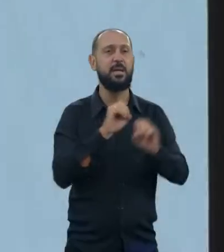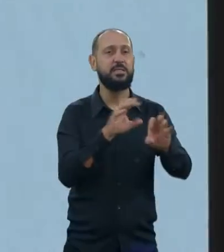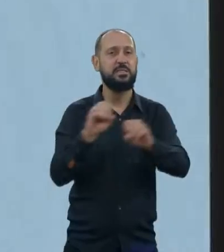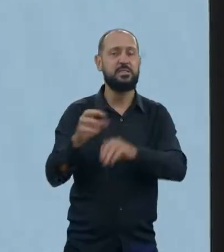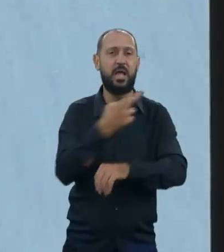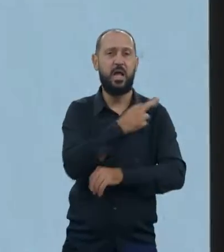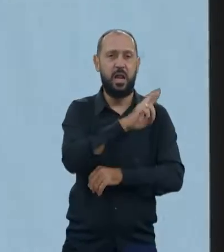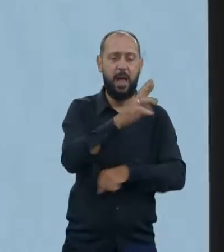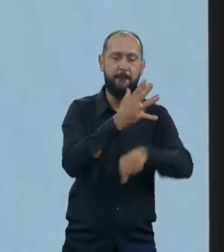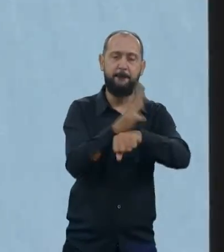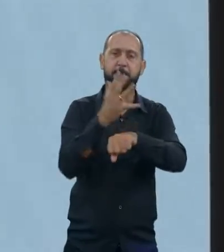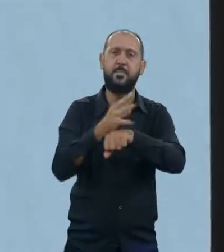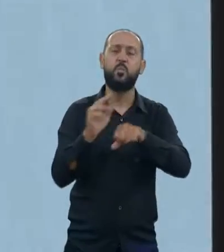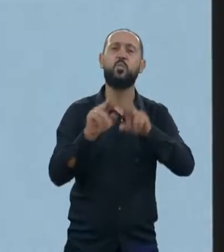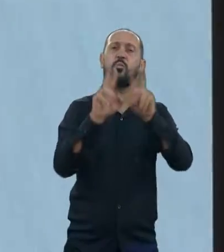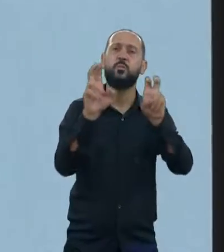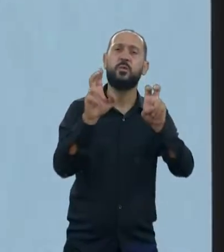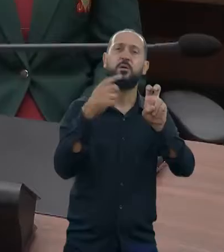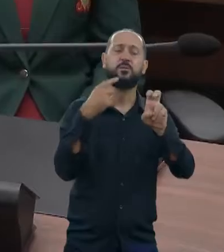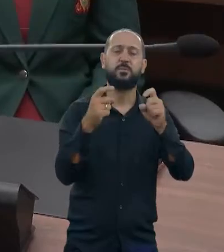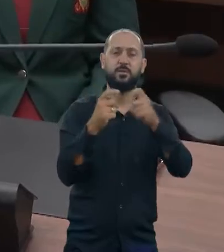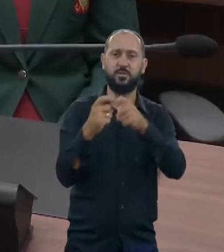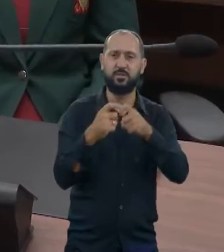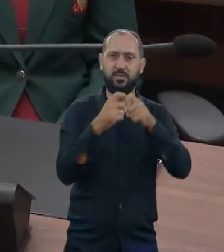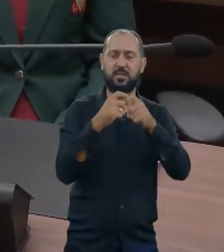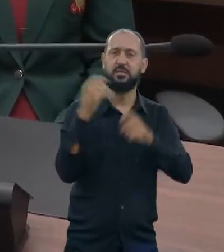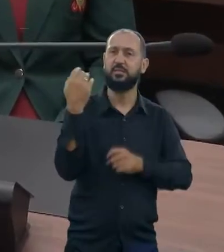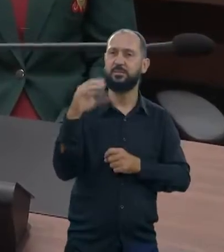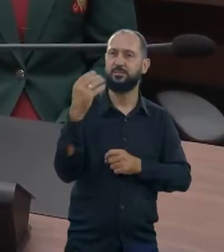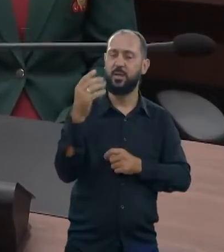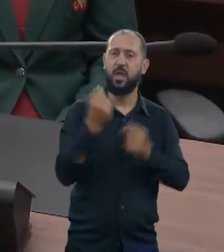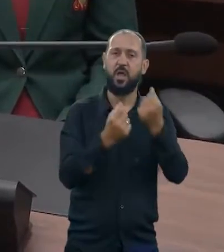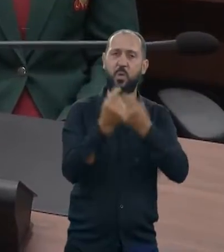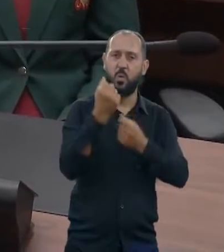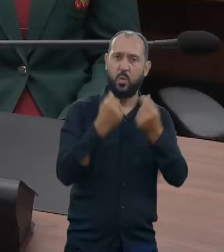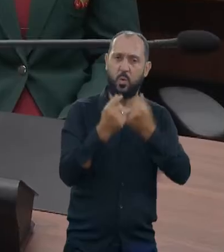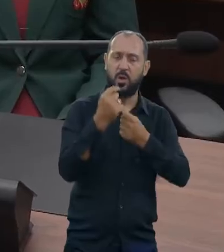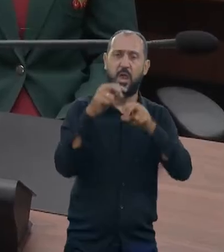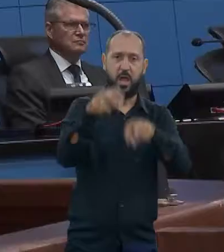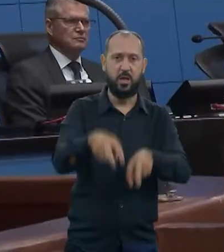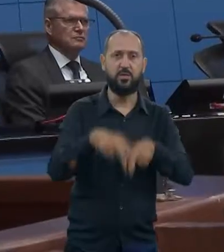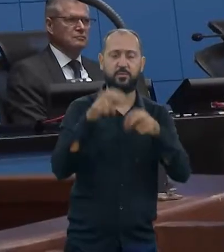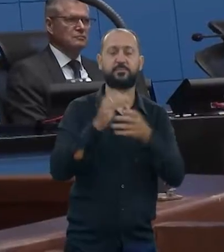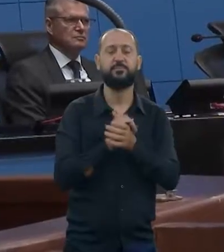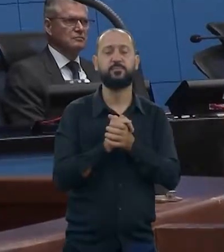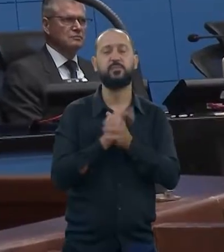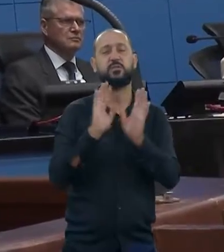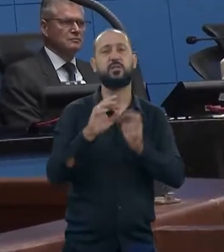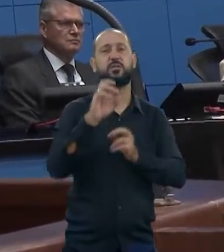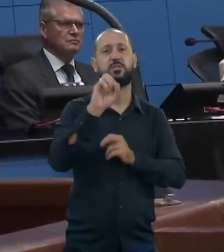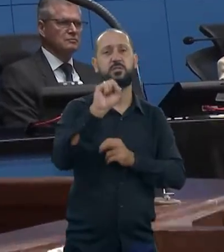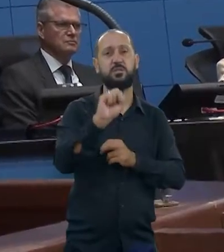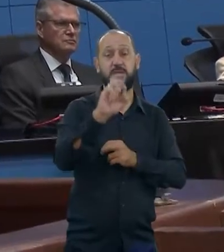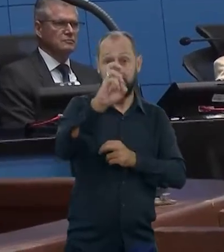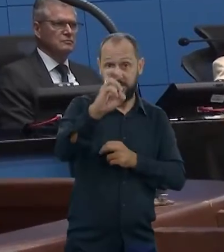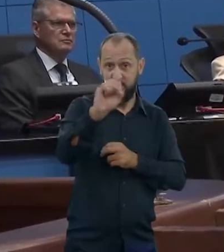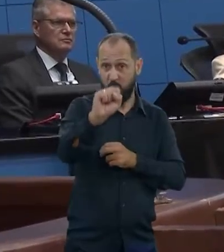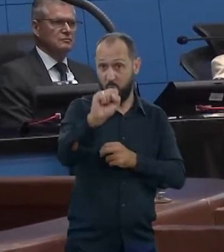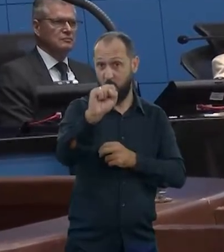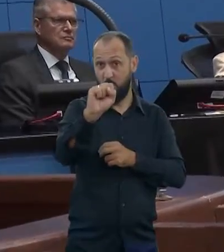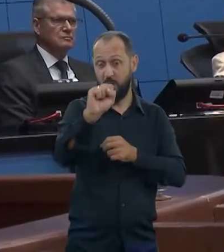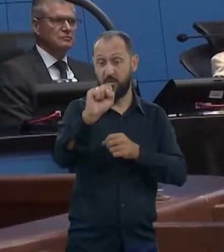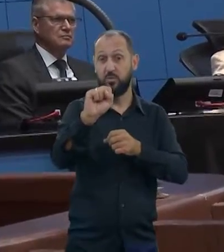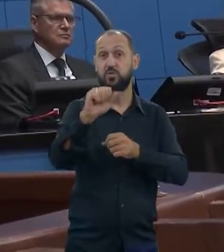Além de ensinar a religião, a prática aborda temas de medicina, ciência, economia e agricultura. Já são 58